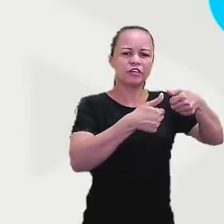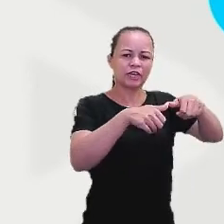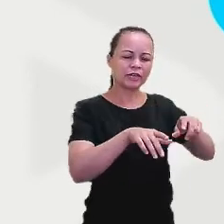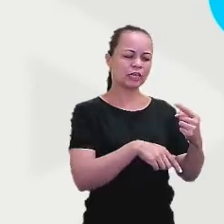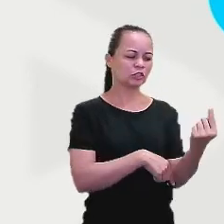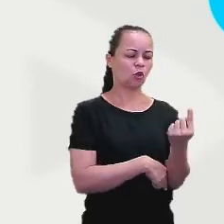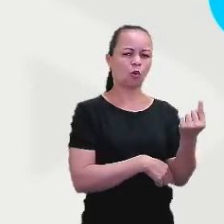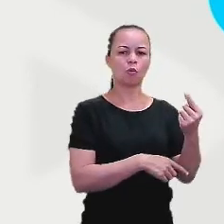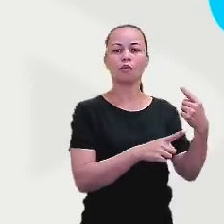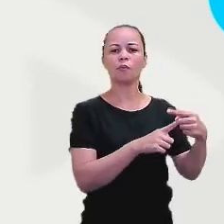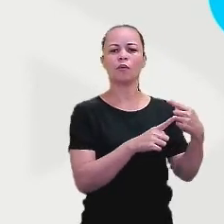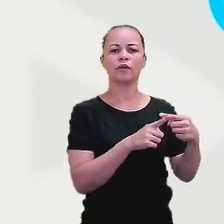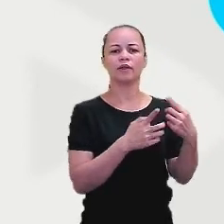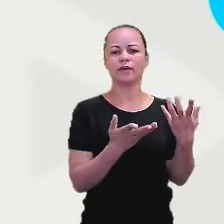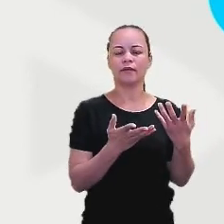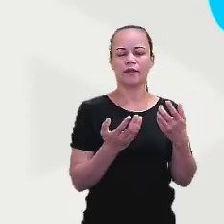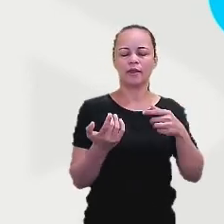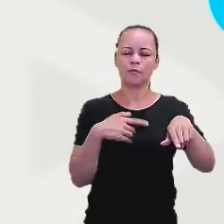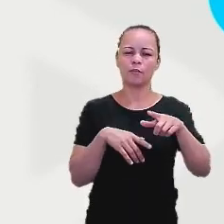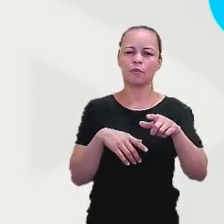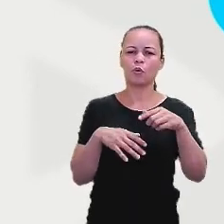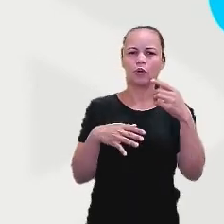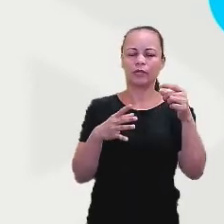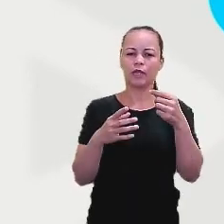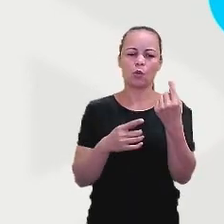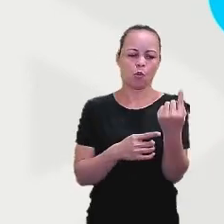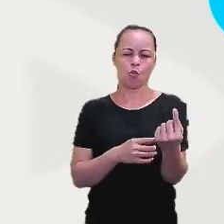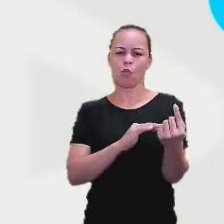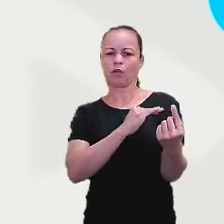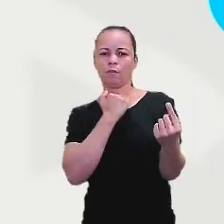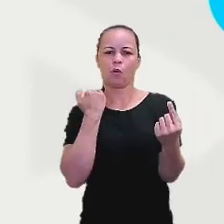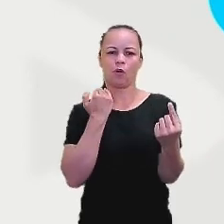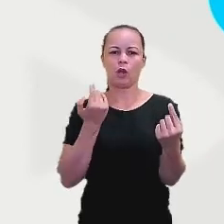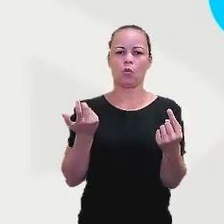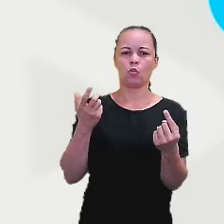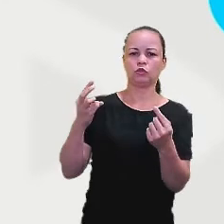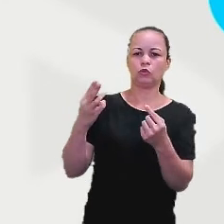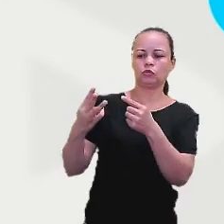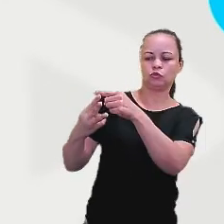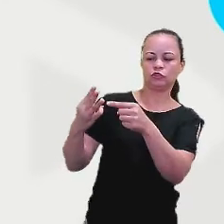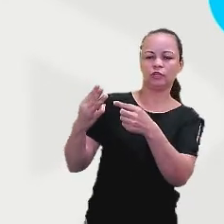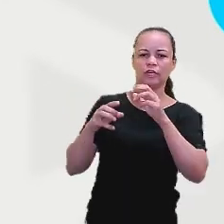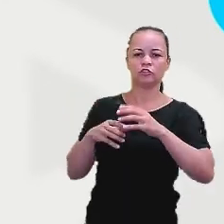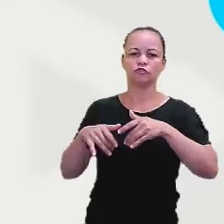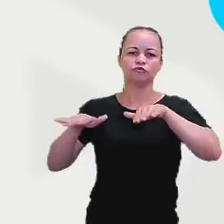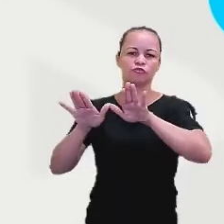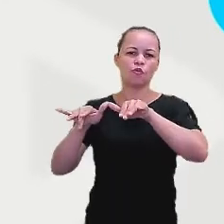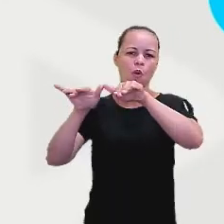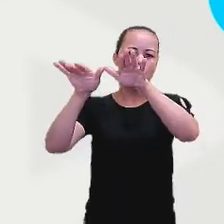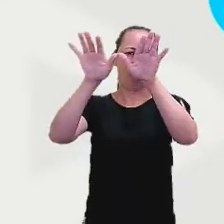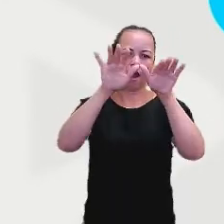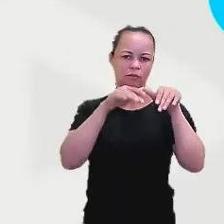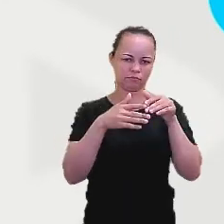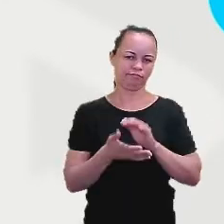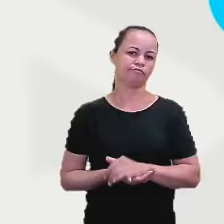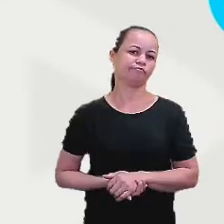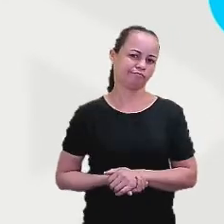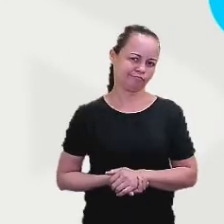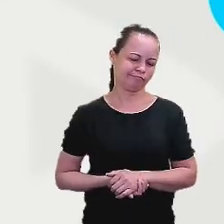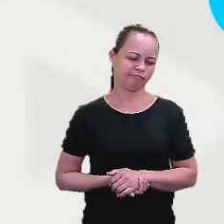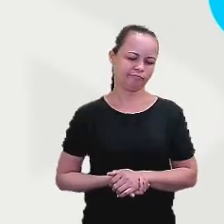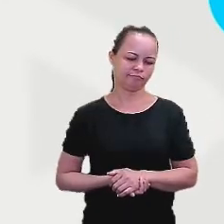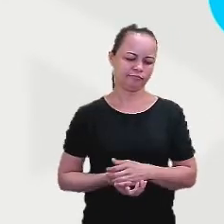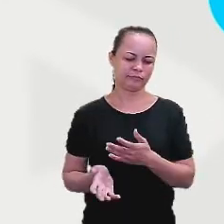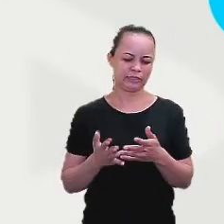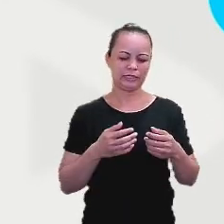esse texto, a gente percebe que ele tem um objetivo de quê? A alternativa A, divertir o leitor. B, fazer uma